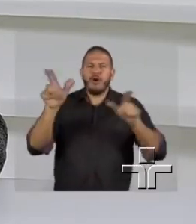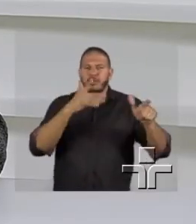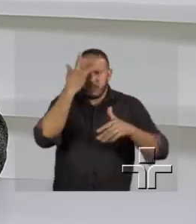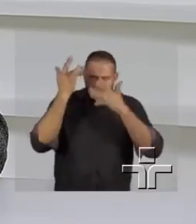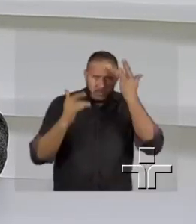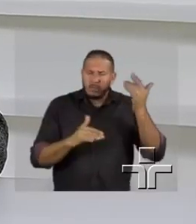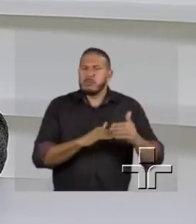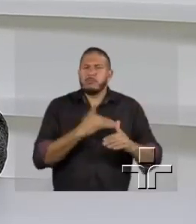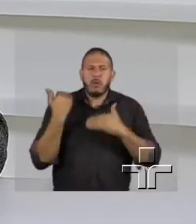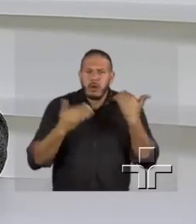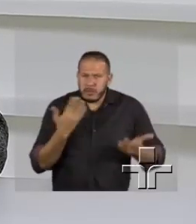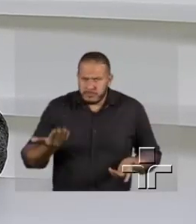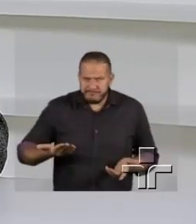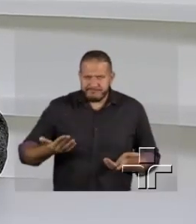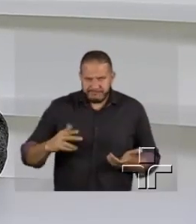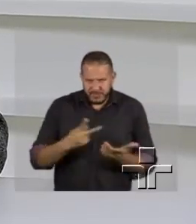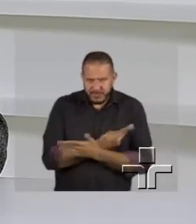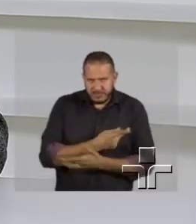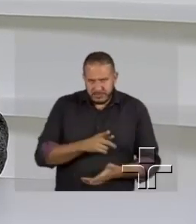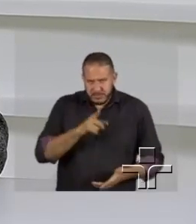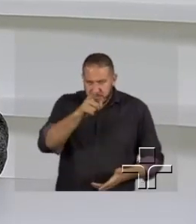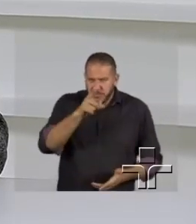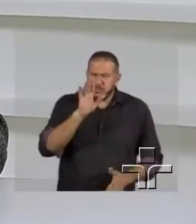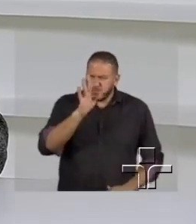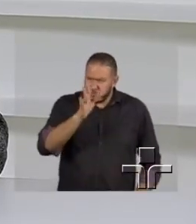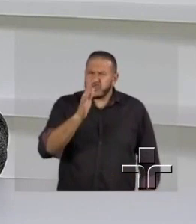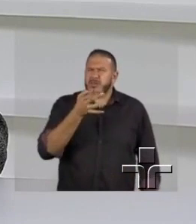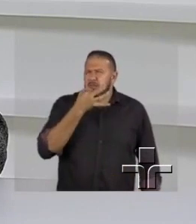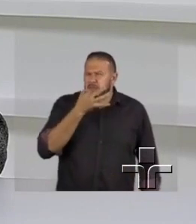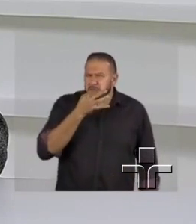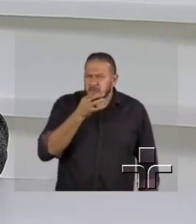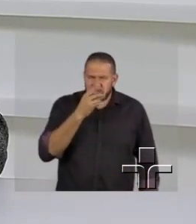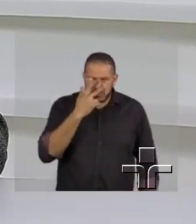da província de Katanga, no sul do Congo. Então,